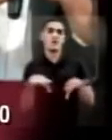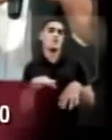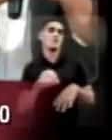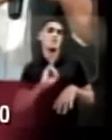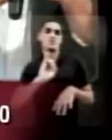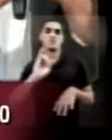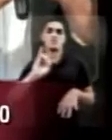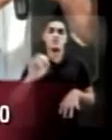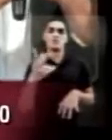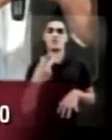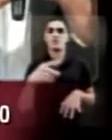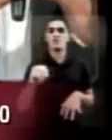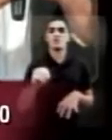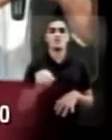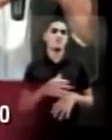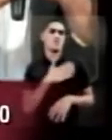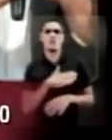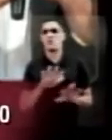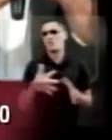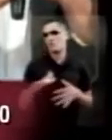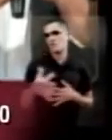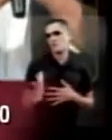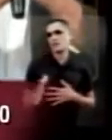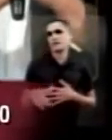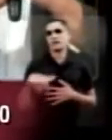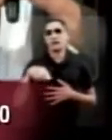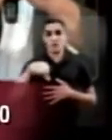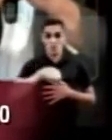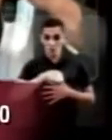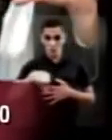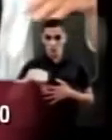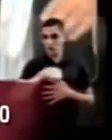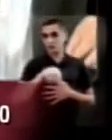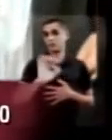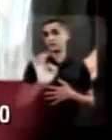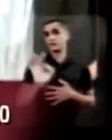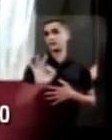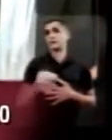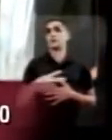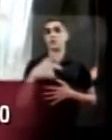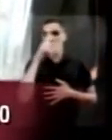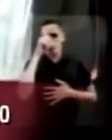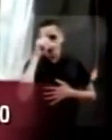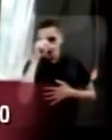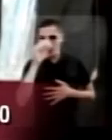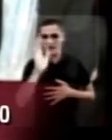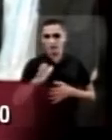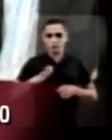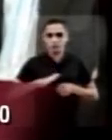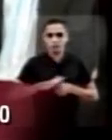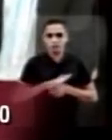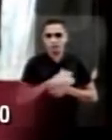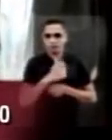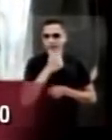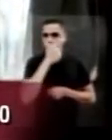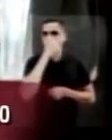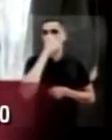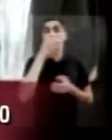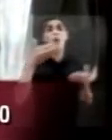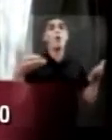78, 79% de taxa de ocupação hospitalar. Hoje, nós estamos